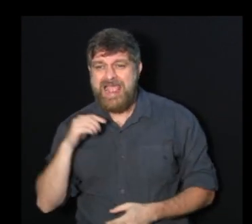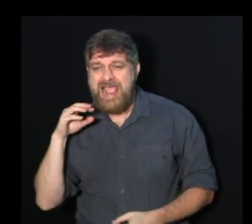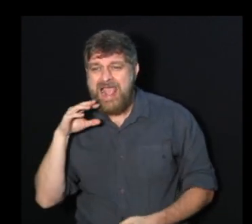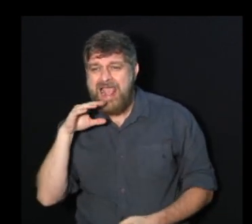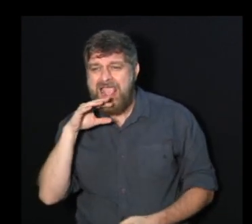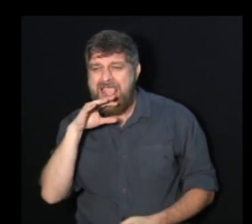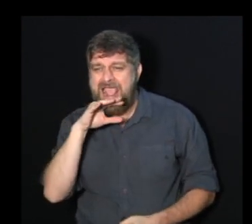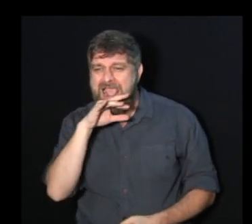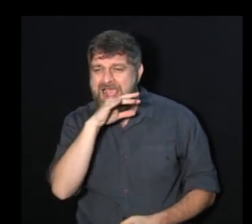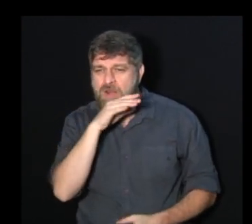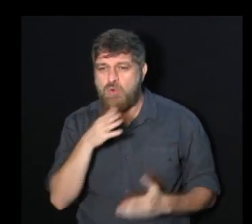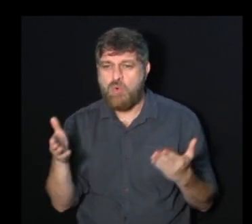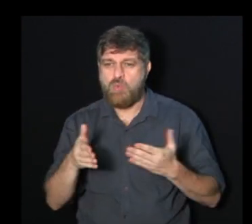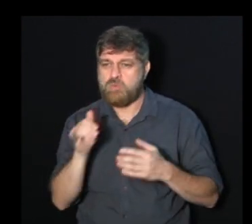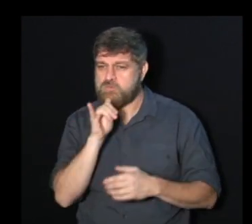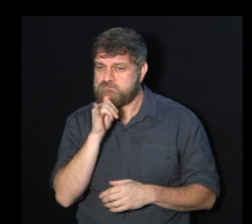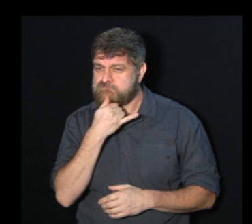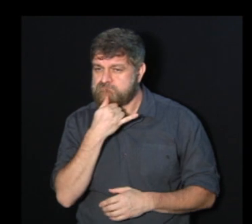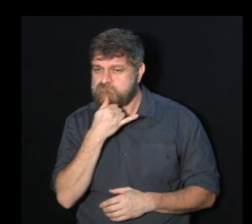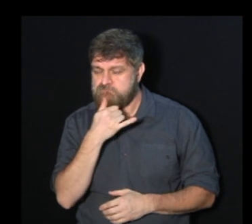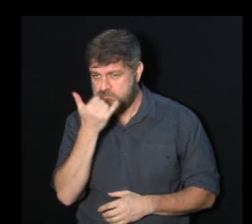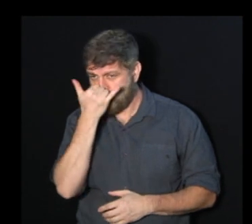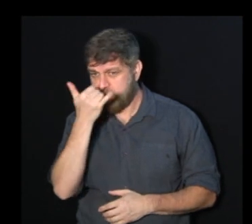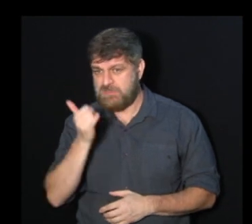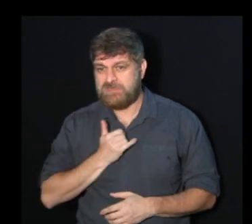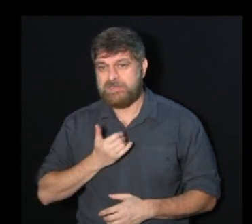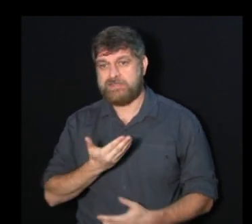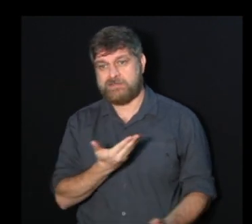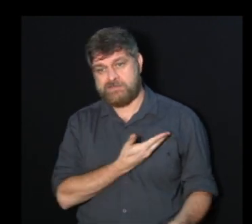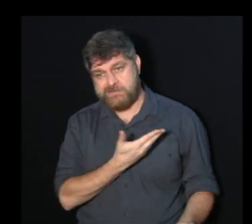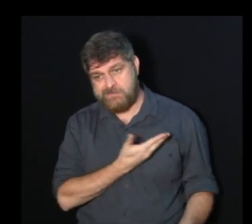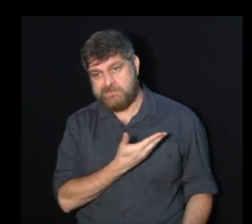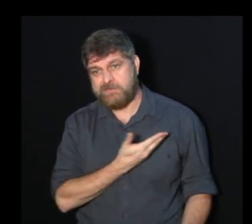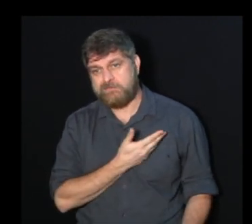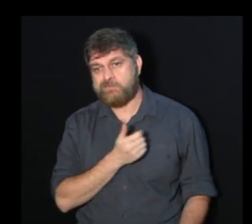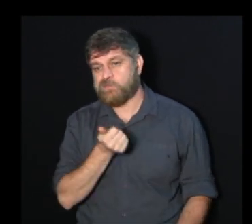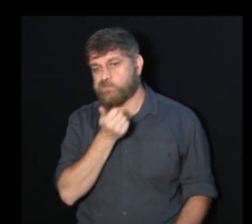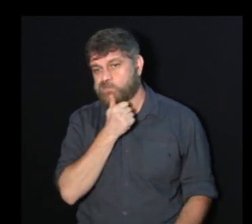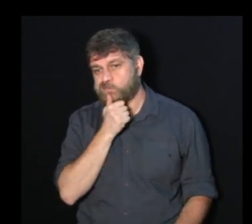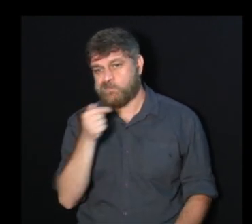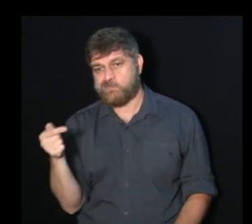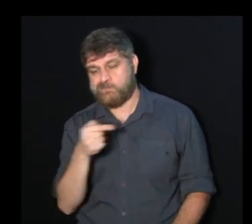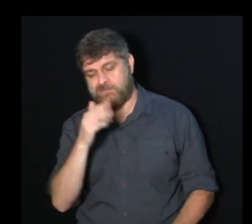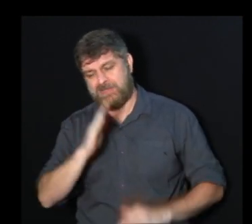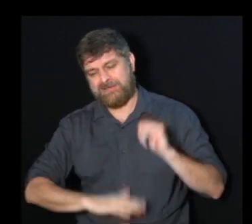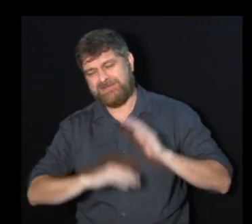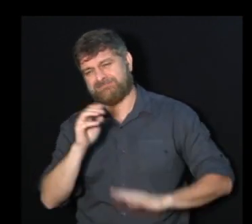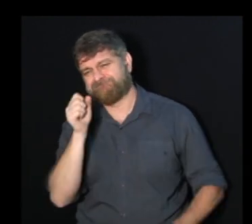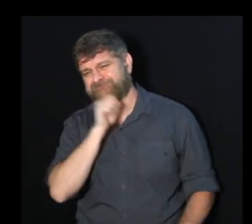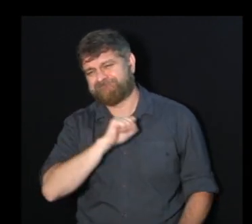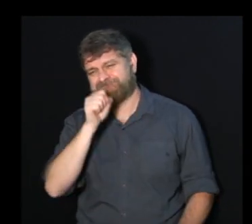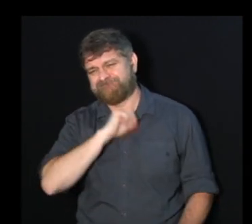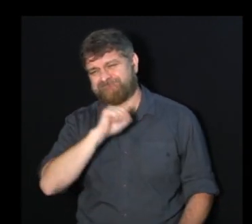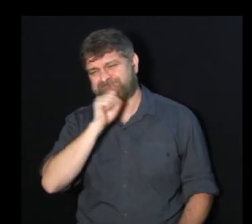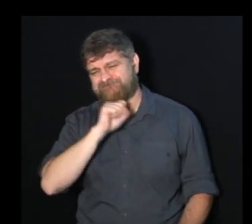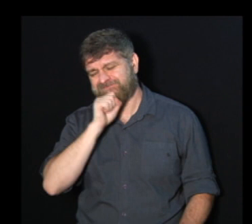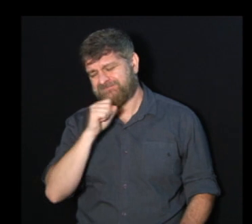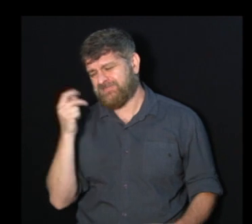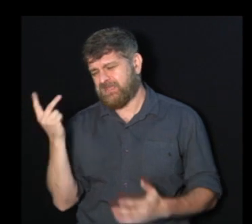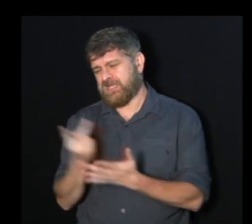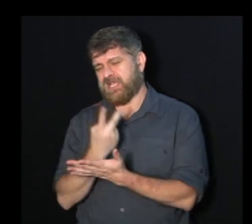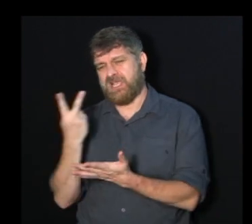E hoje, infelizmente, alguns amigos ainda utilizam isso de uma forma